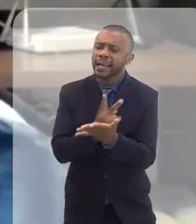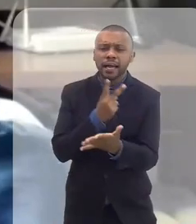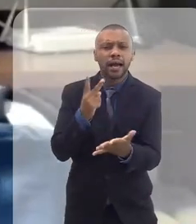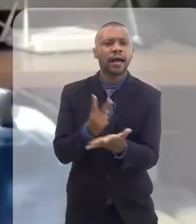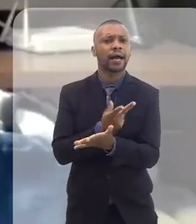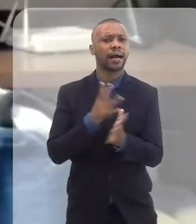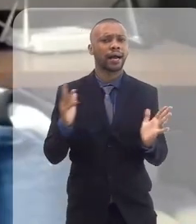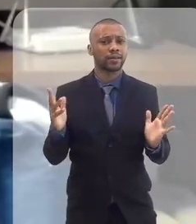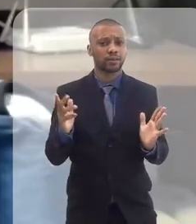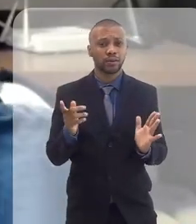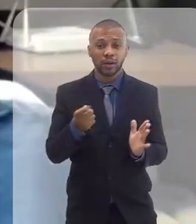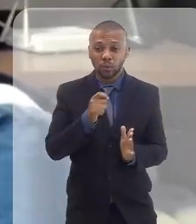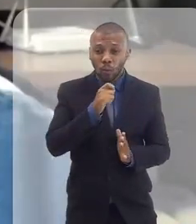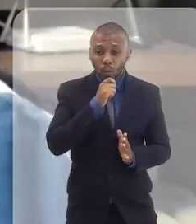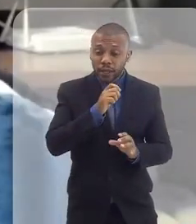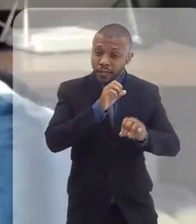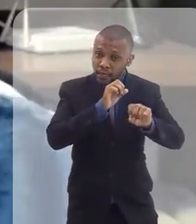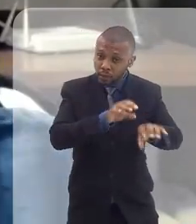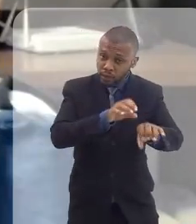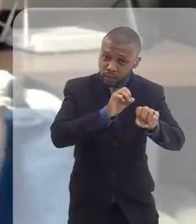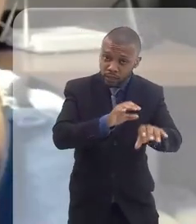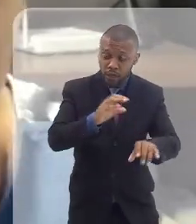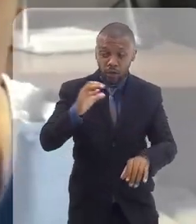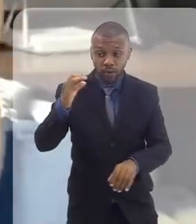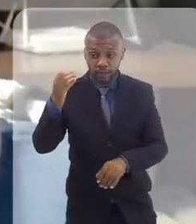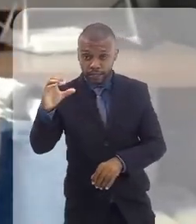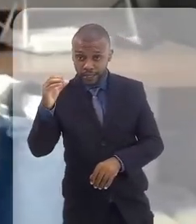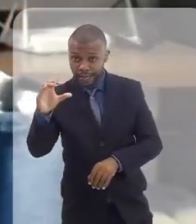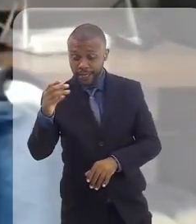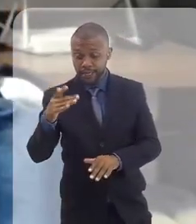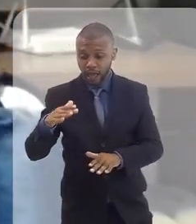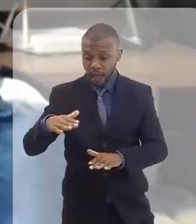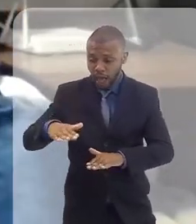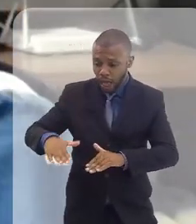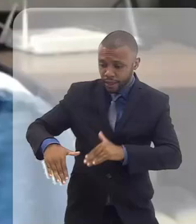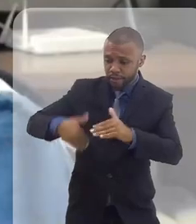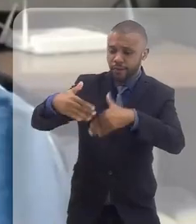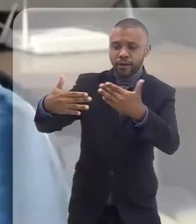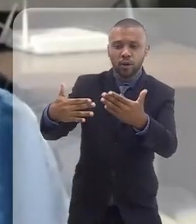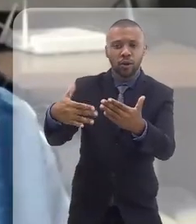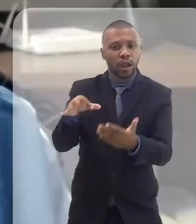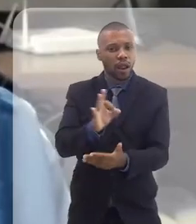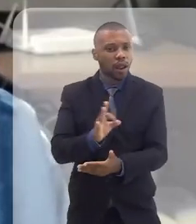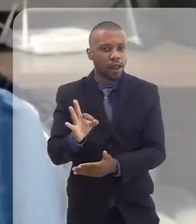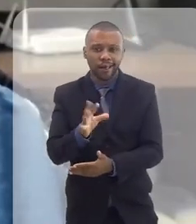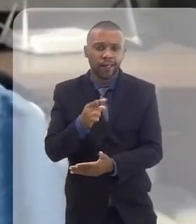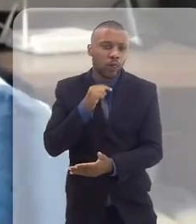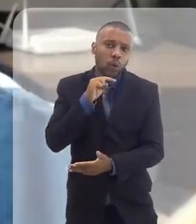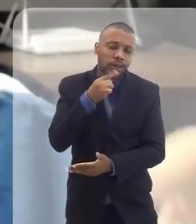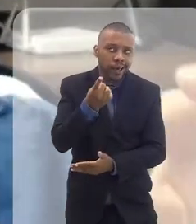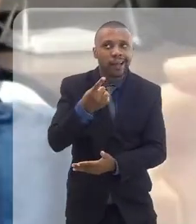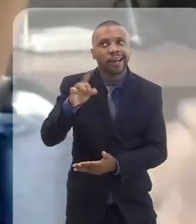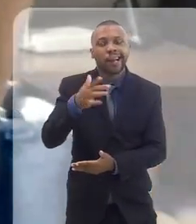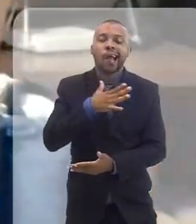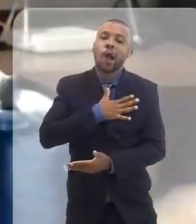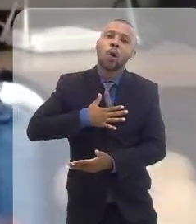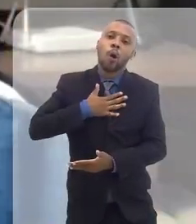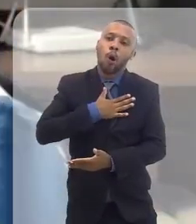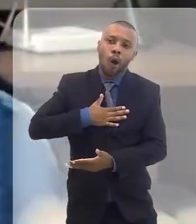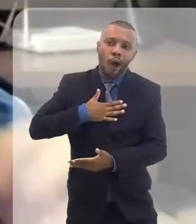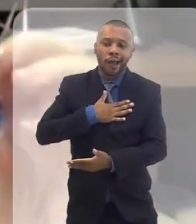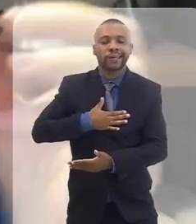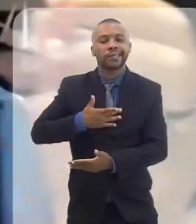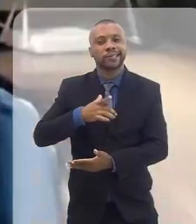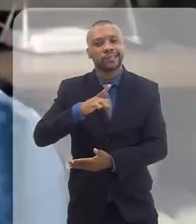está errado. Sem educação e sem ciência, não tem desenvolvimento, já que gostam